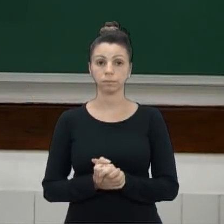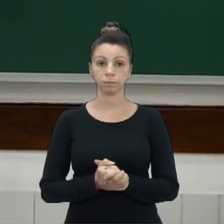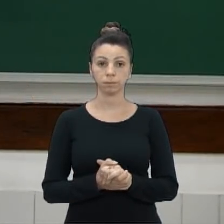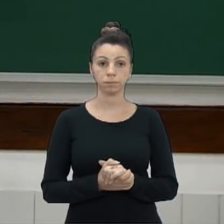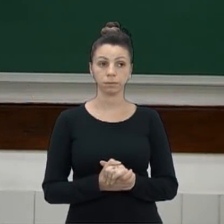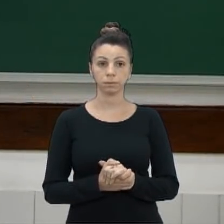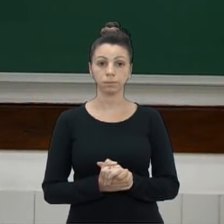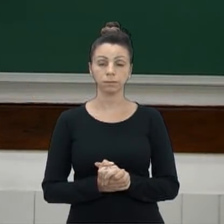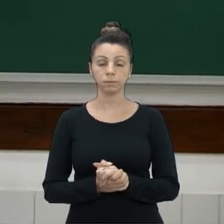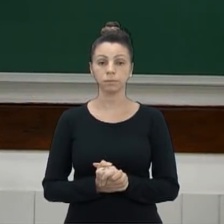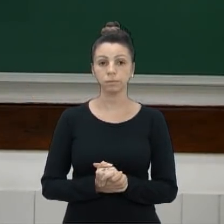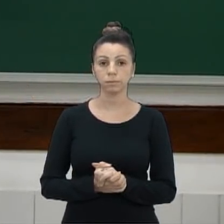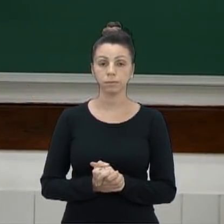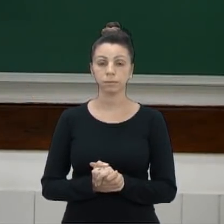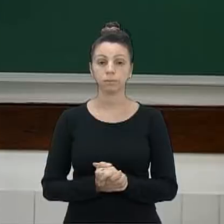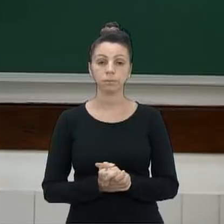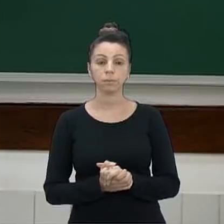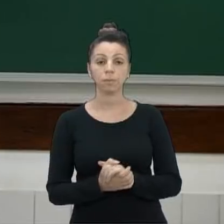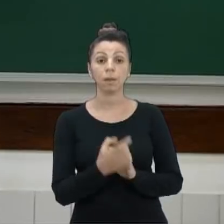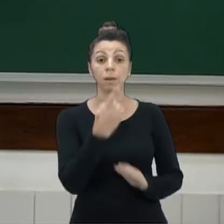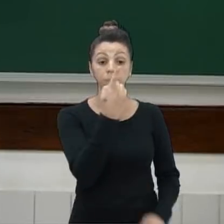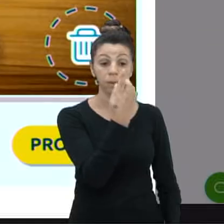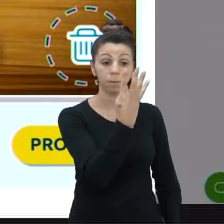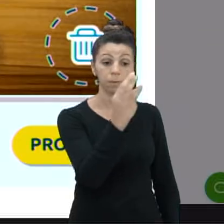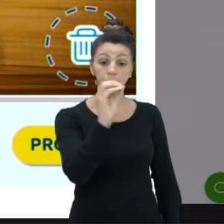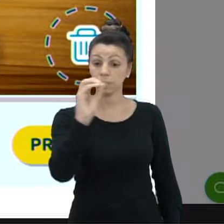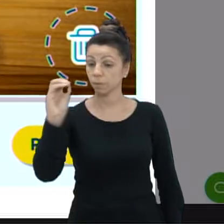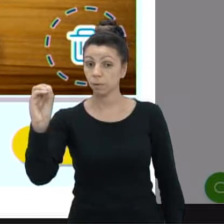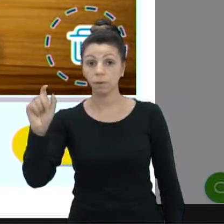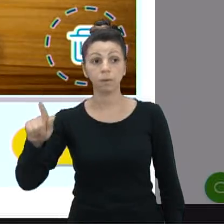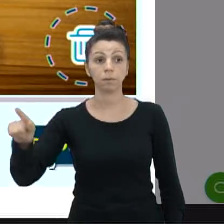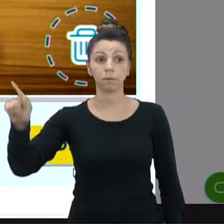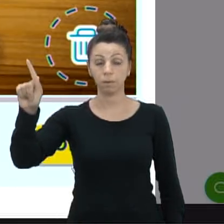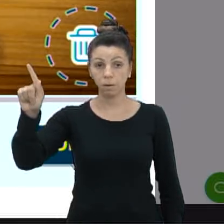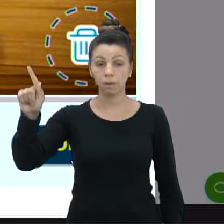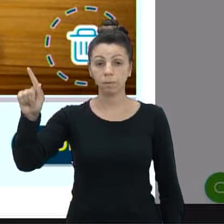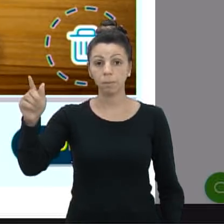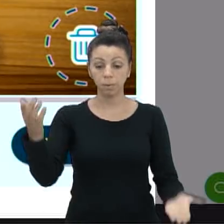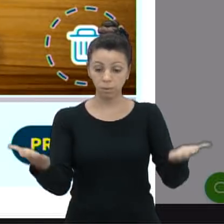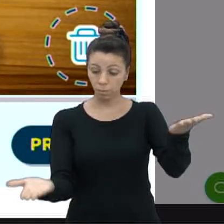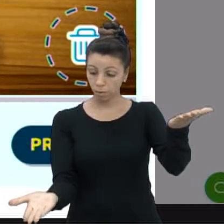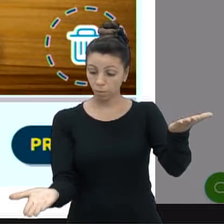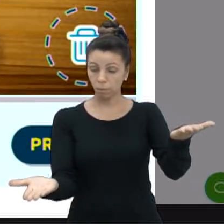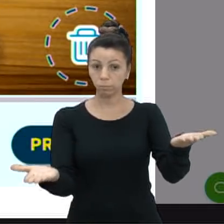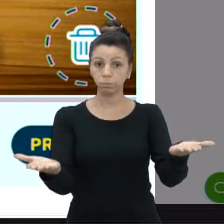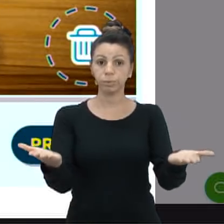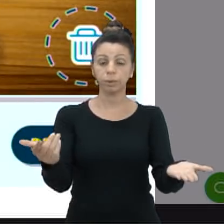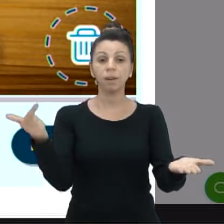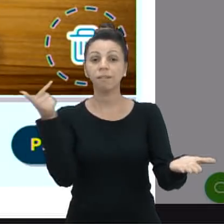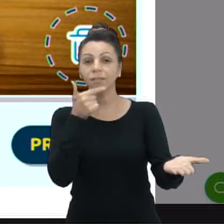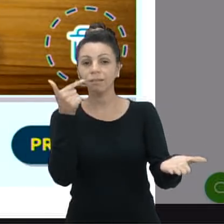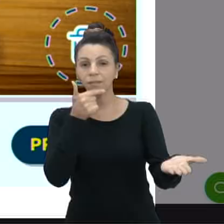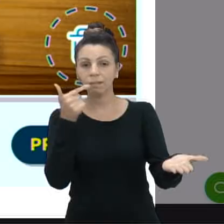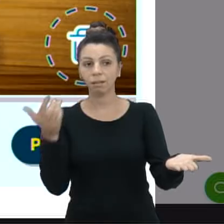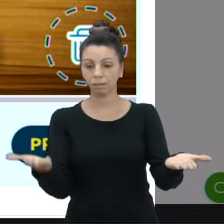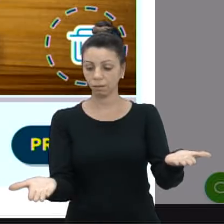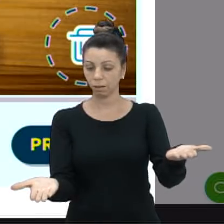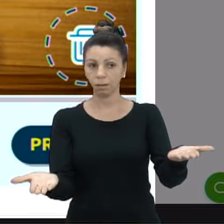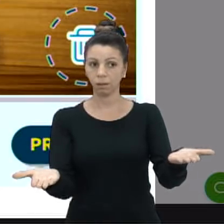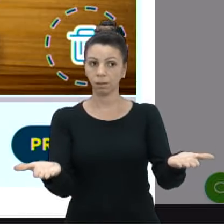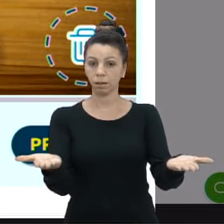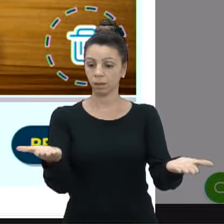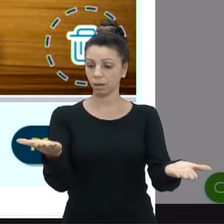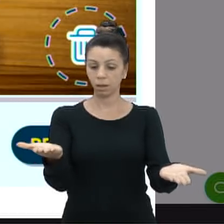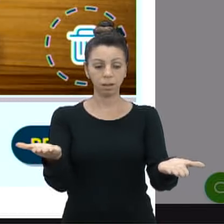nossas 1.400 gramas com o nosso risos em pó. Reparem que a balança ficou paralela